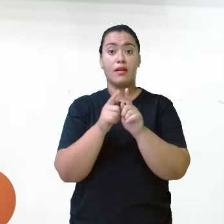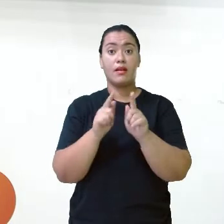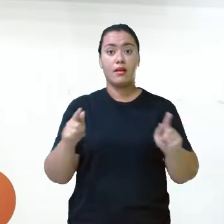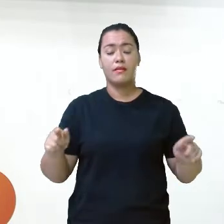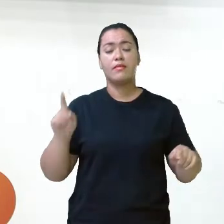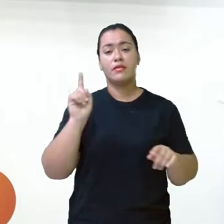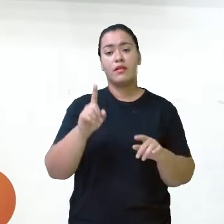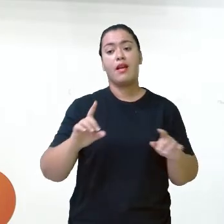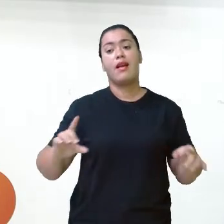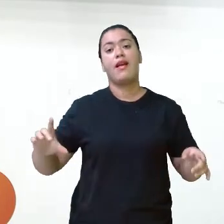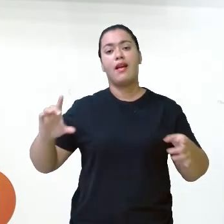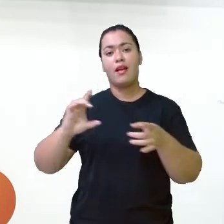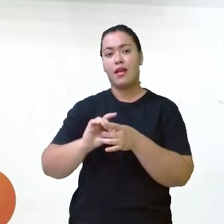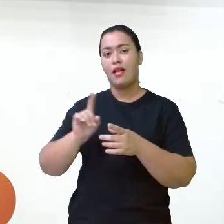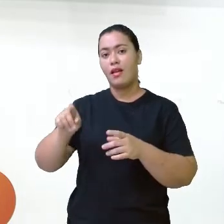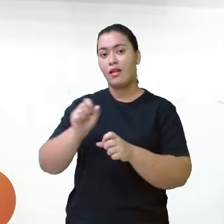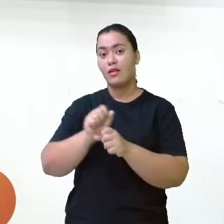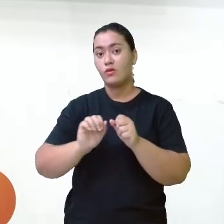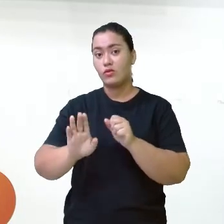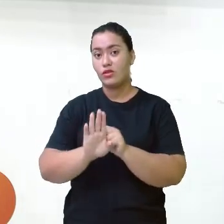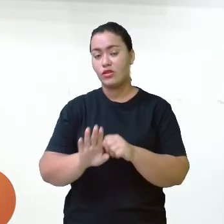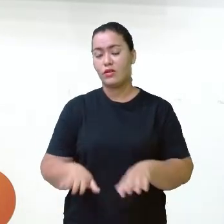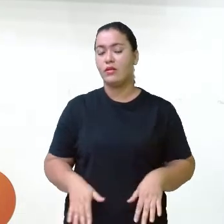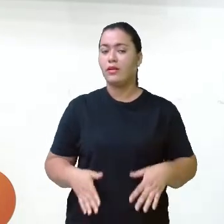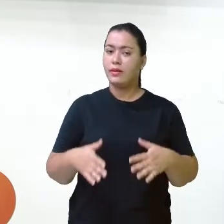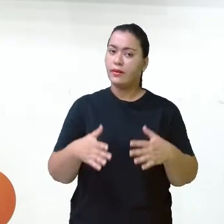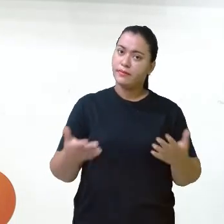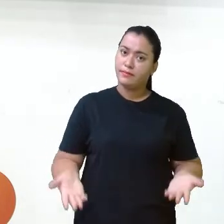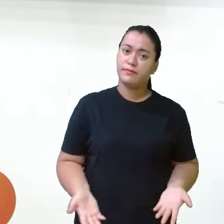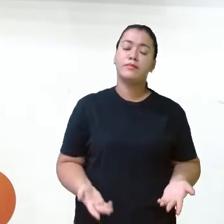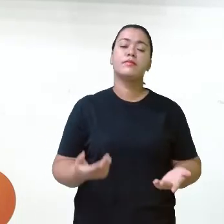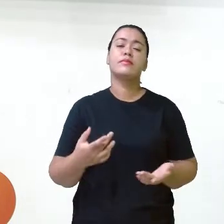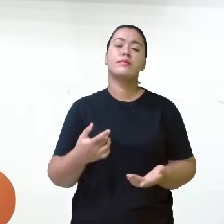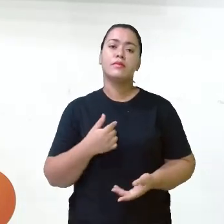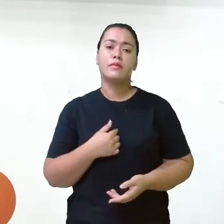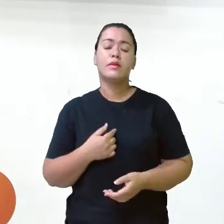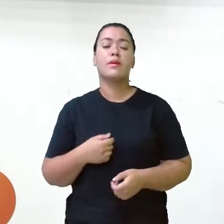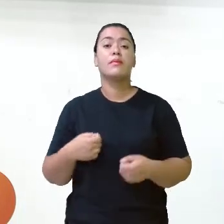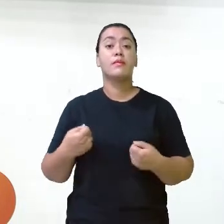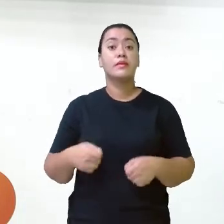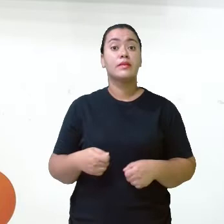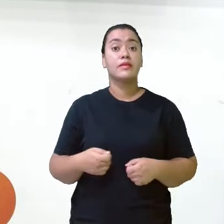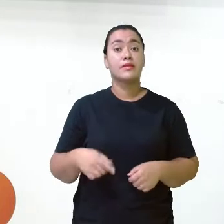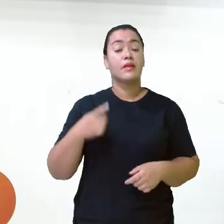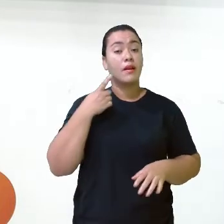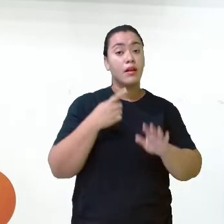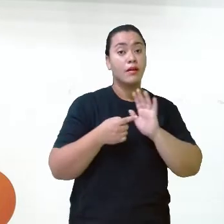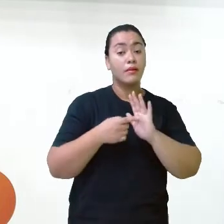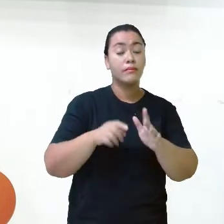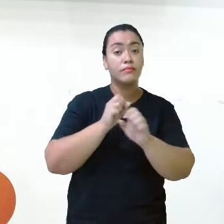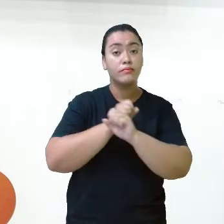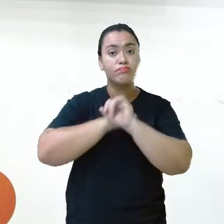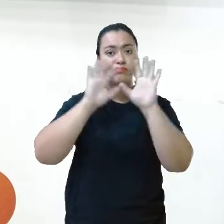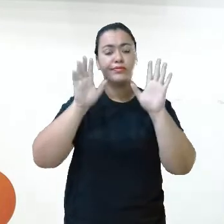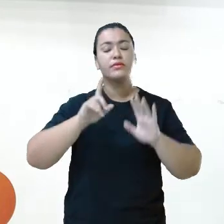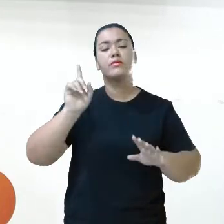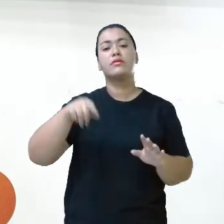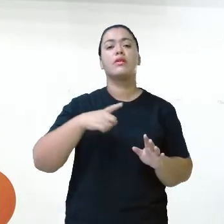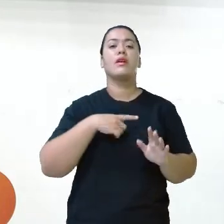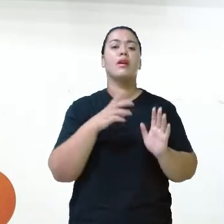vão estar ligadinhas ao substantivo. E por isso eu fiz questão de que a gente deixasse bem claro